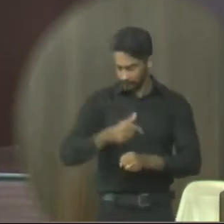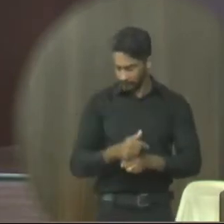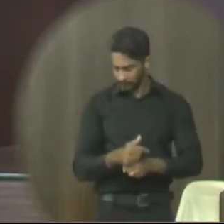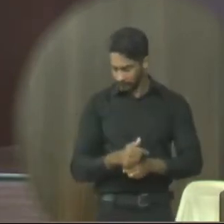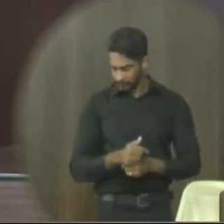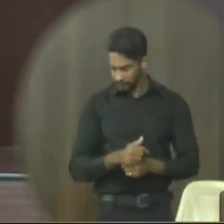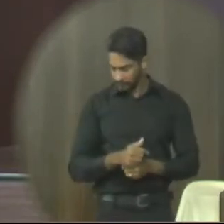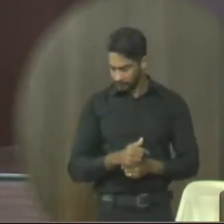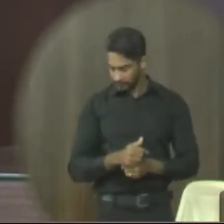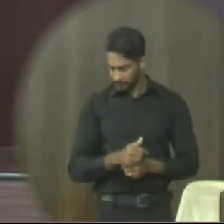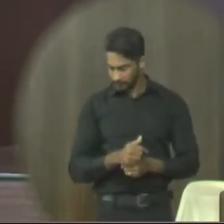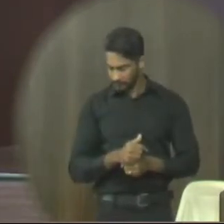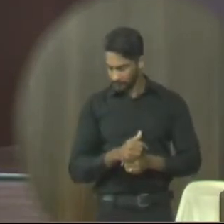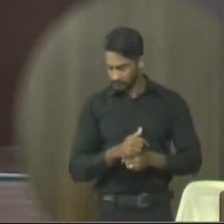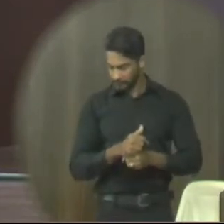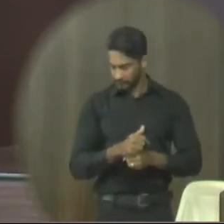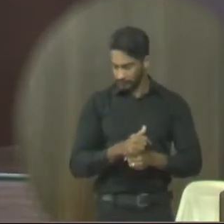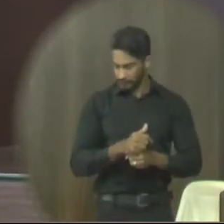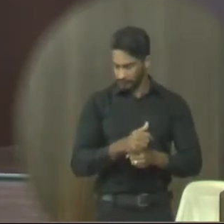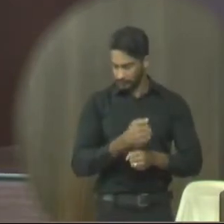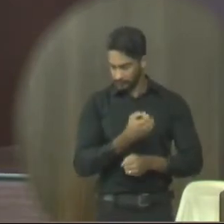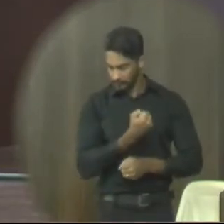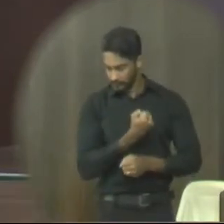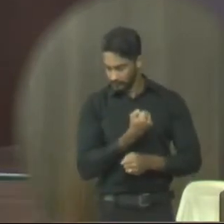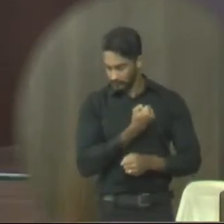015-2022. Mensagem de veto número